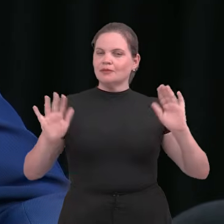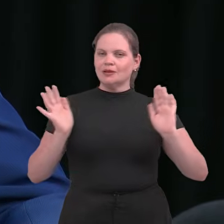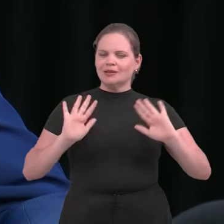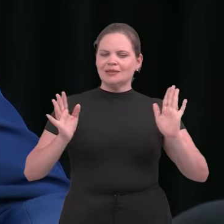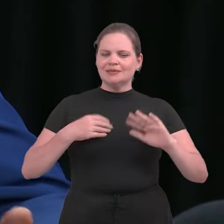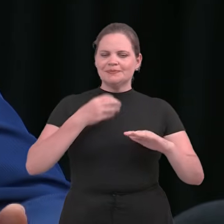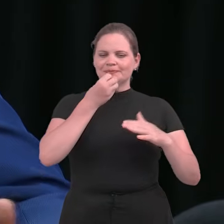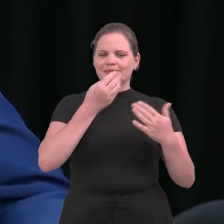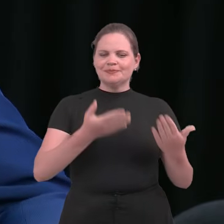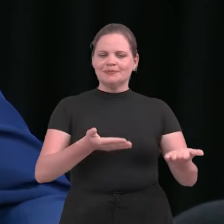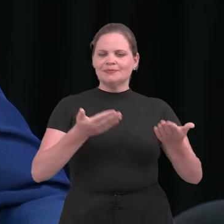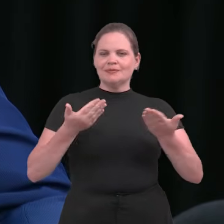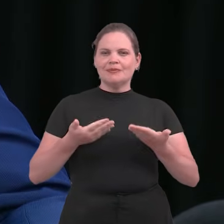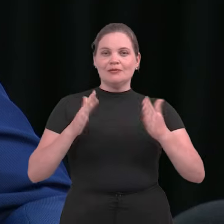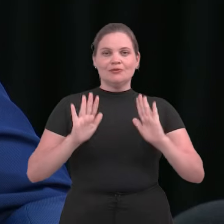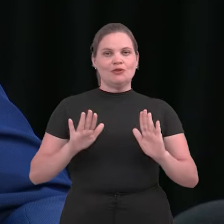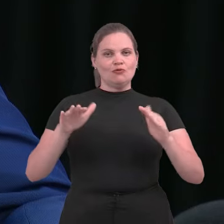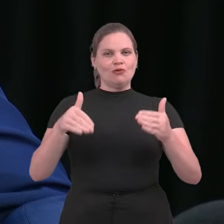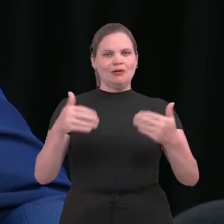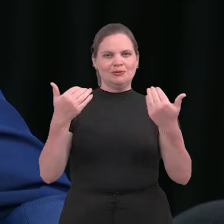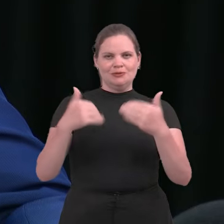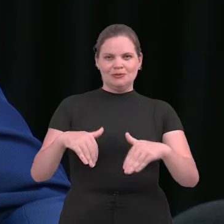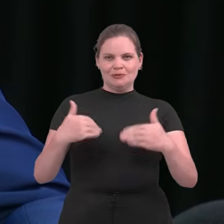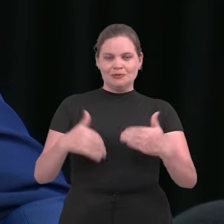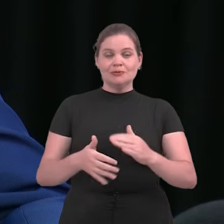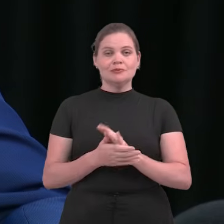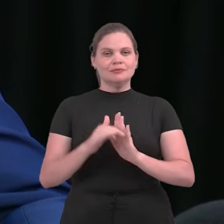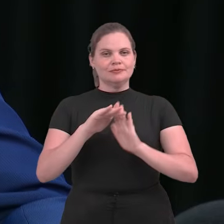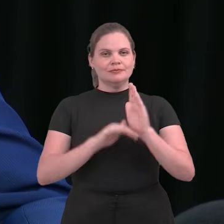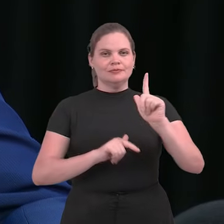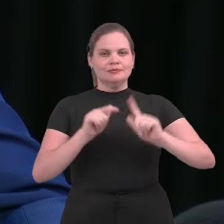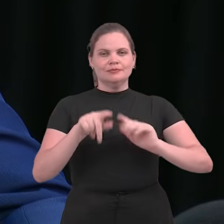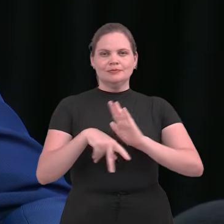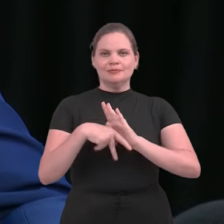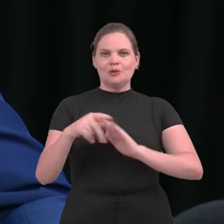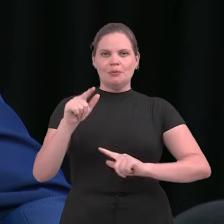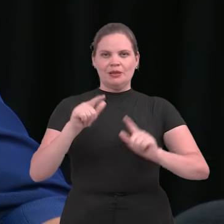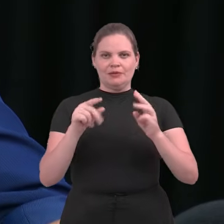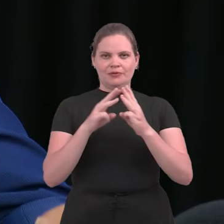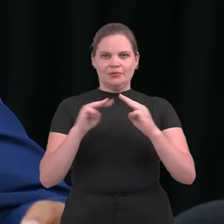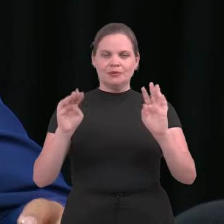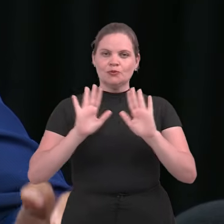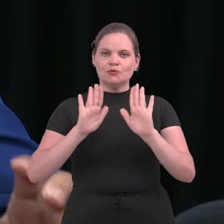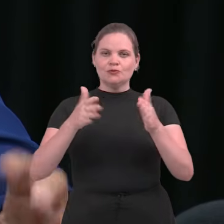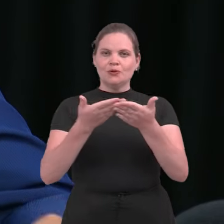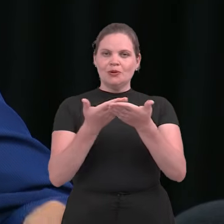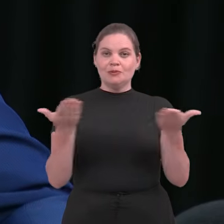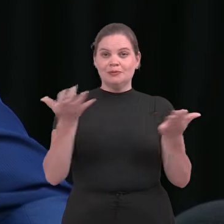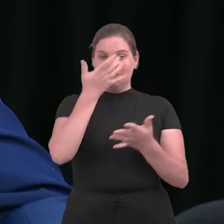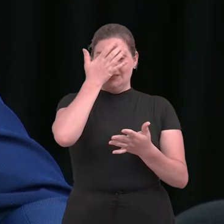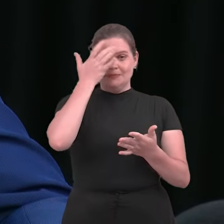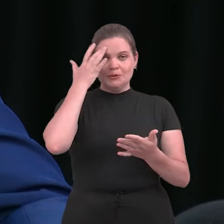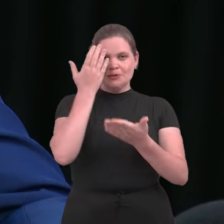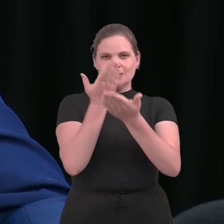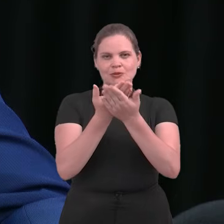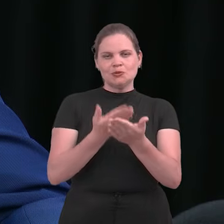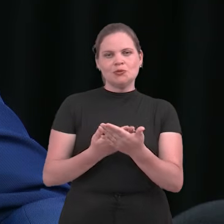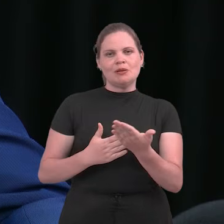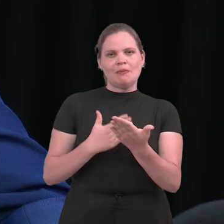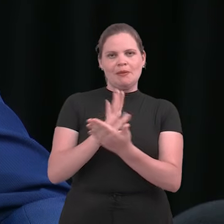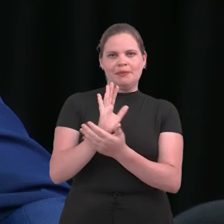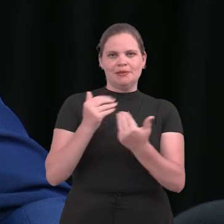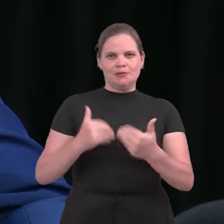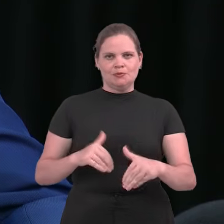Olá, seja muito bem-vindo ao programa Foco nos Concursos, o programa da TV Manaim, destinado para aqueles que estão se preparando para